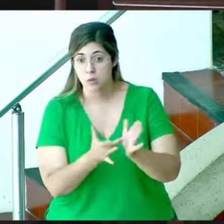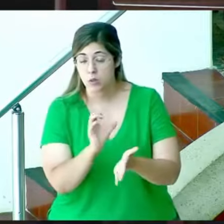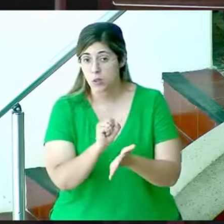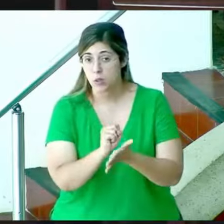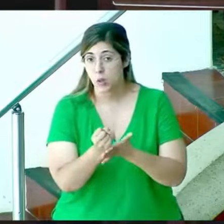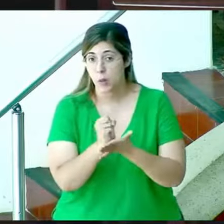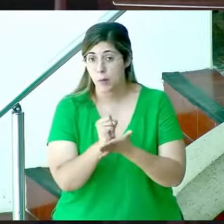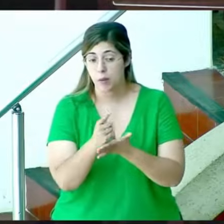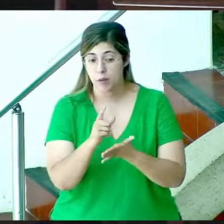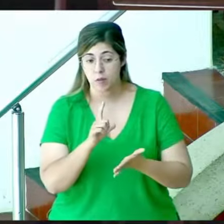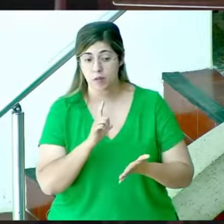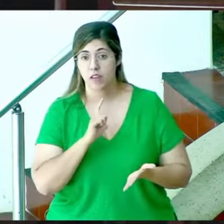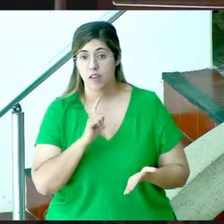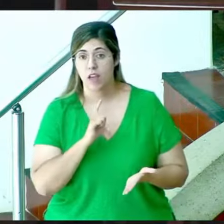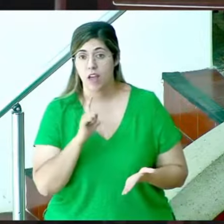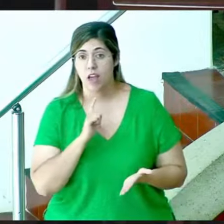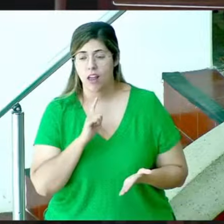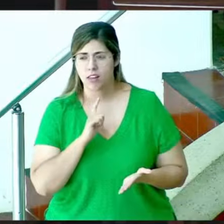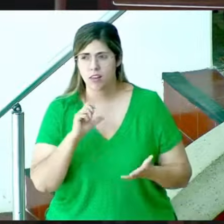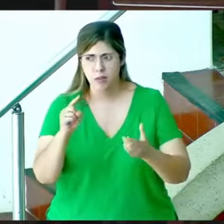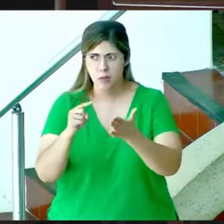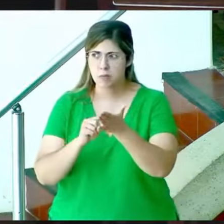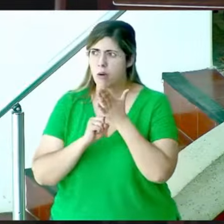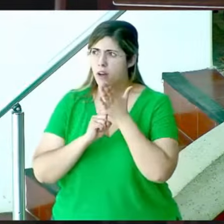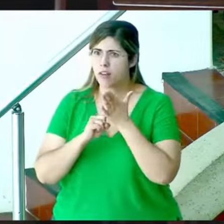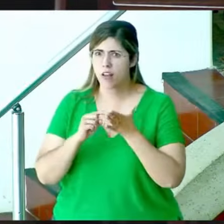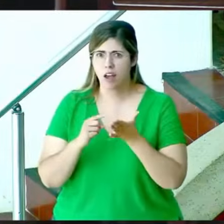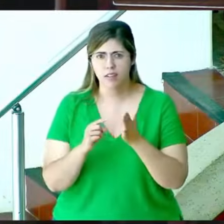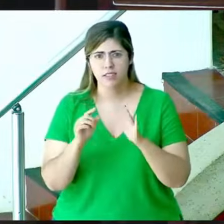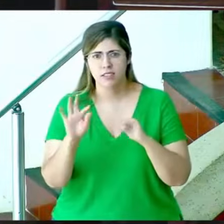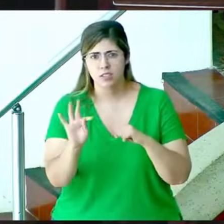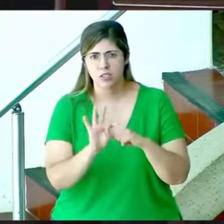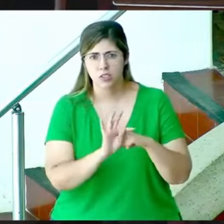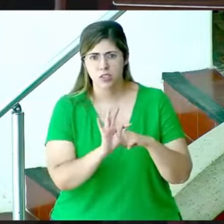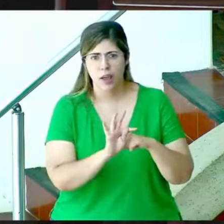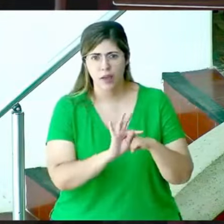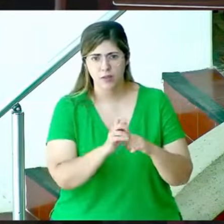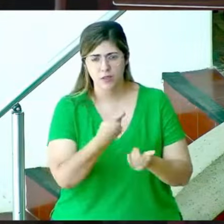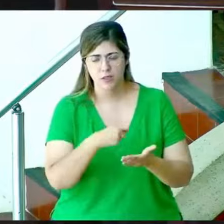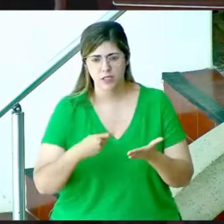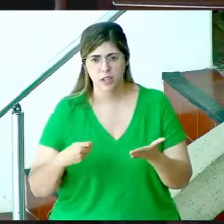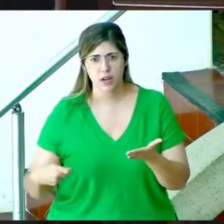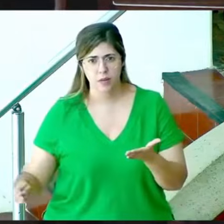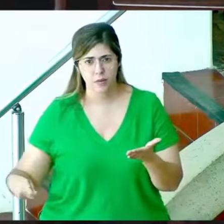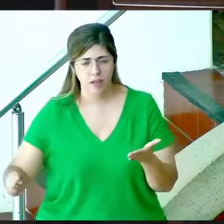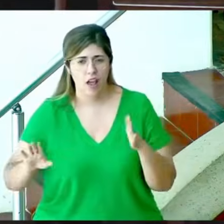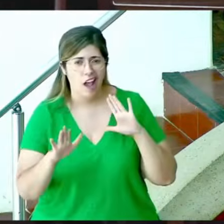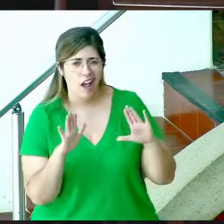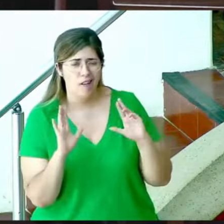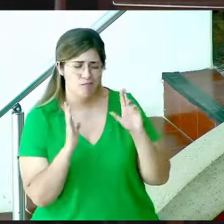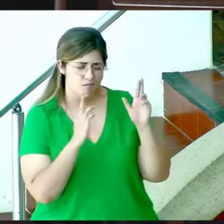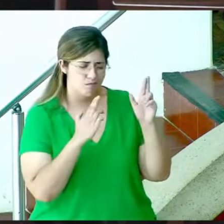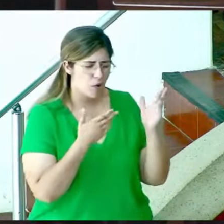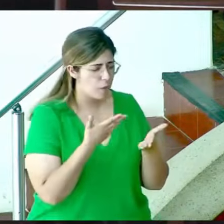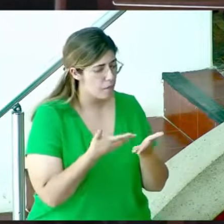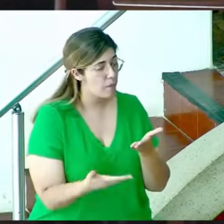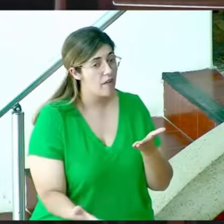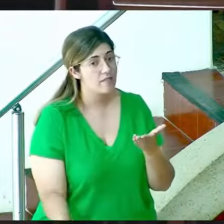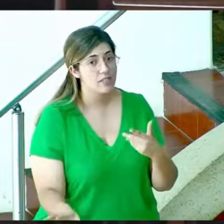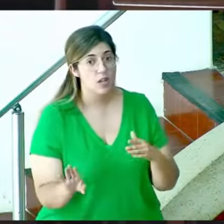instrução magnífica. Quando Tiago escreveu a sua carta, ele disse assim: alguns se perdem, alguns dormem. E